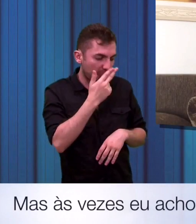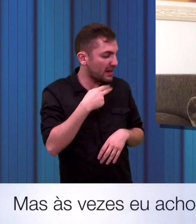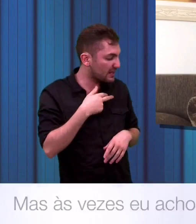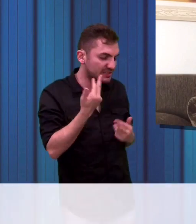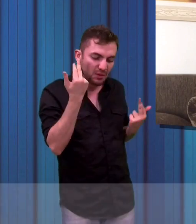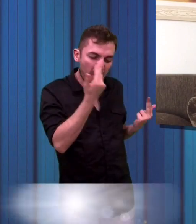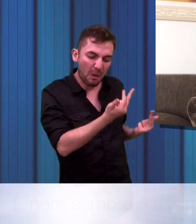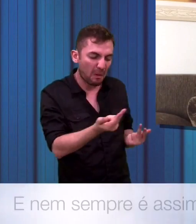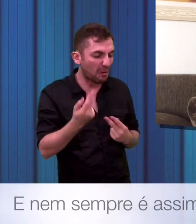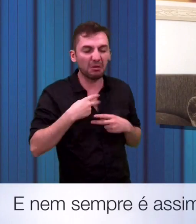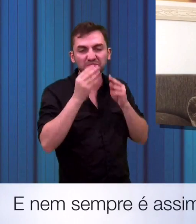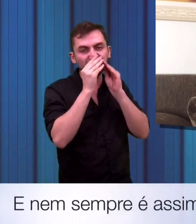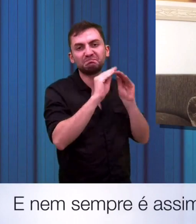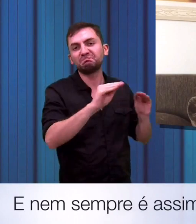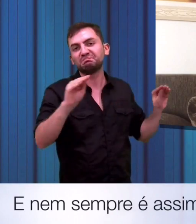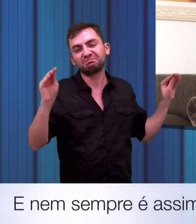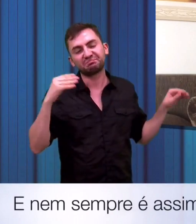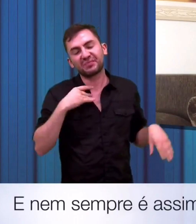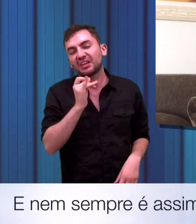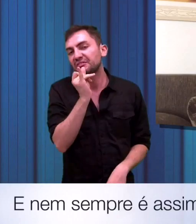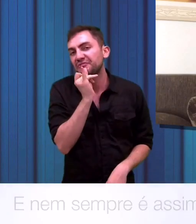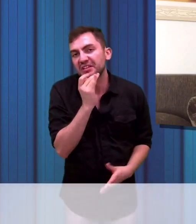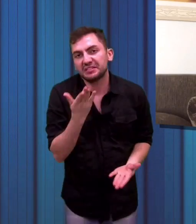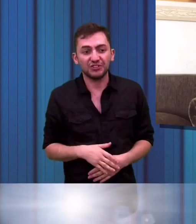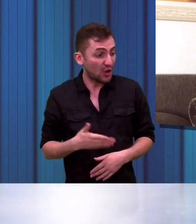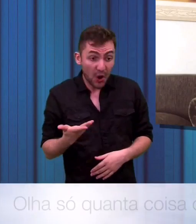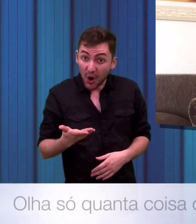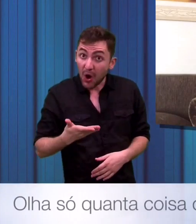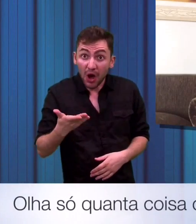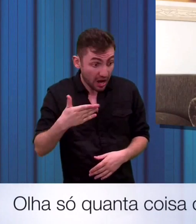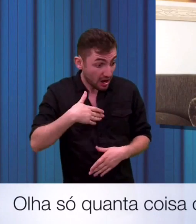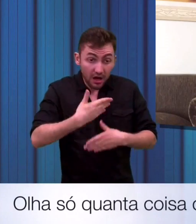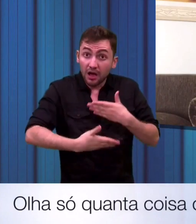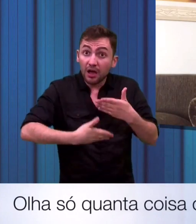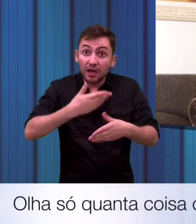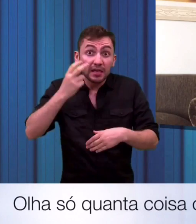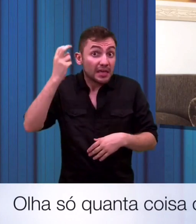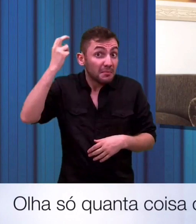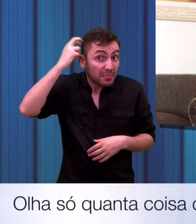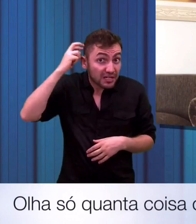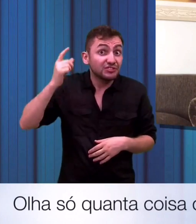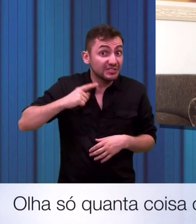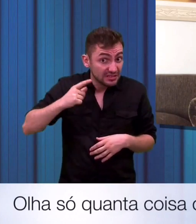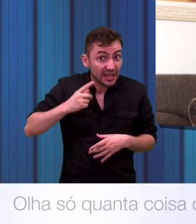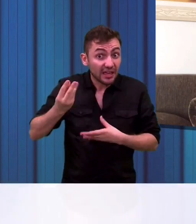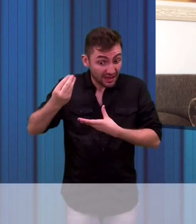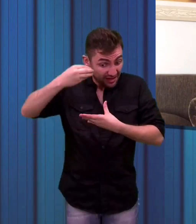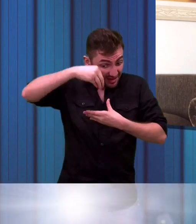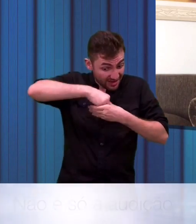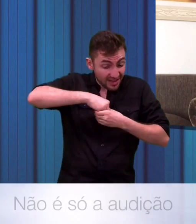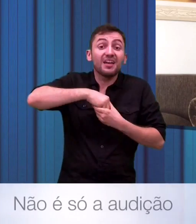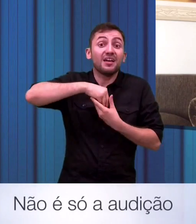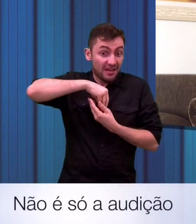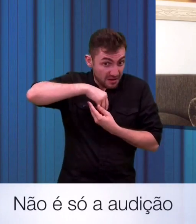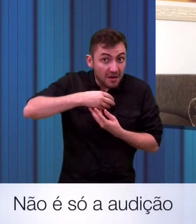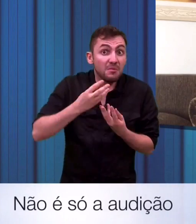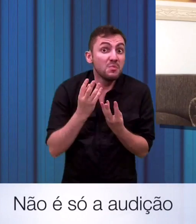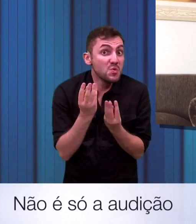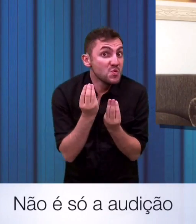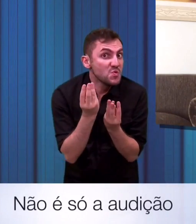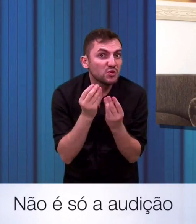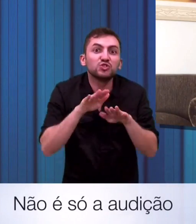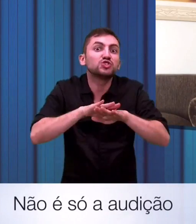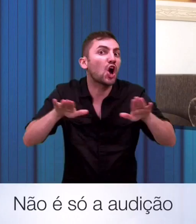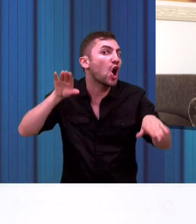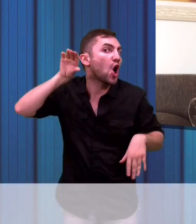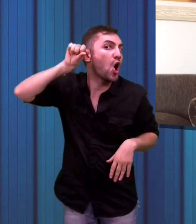que acaba passando. E nem sempre é assim, infelizmente. Olha só quanta coisa que o implante acaba envolvendo.